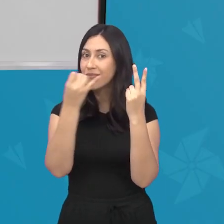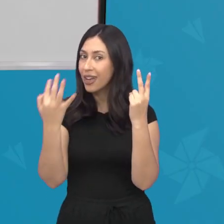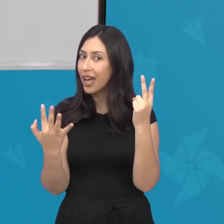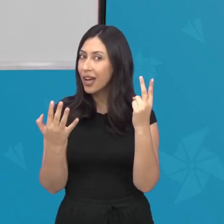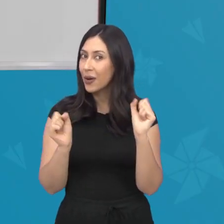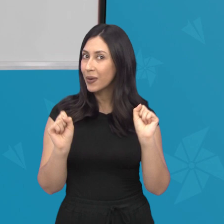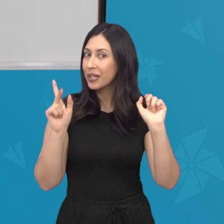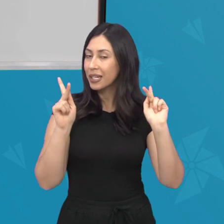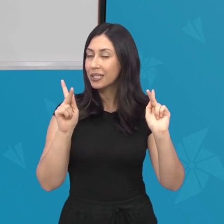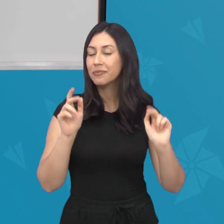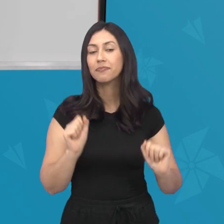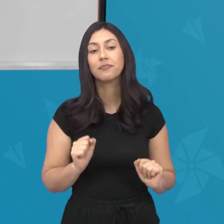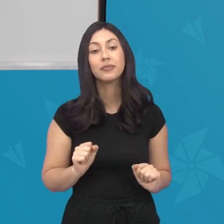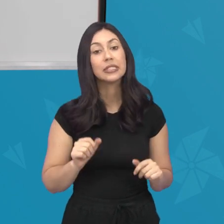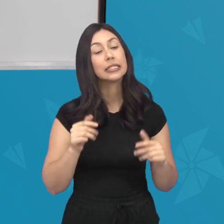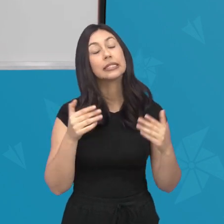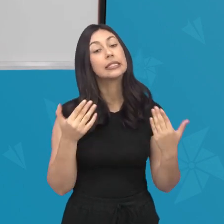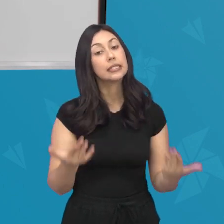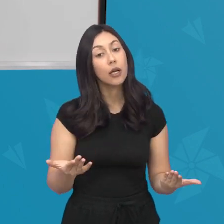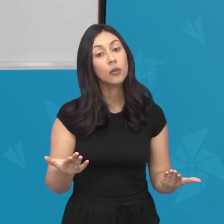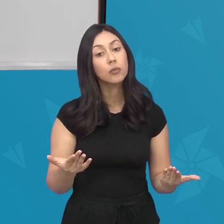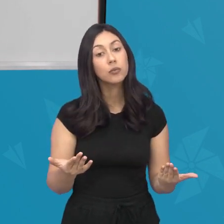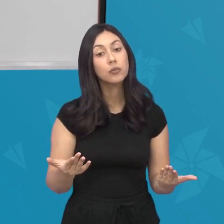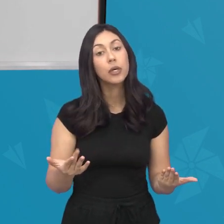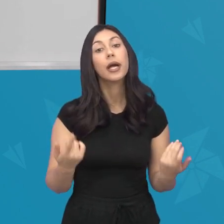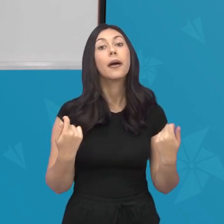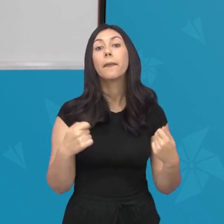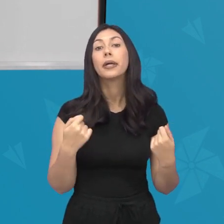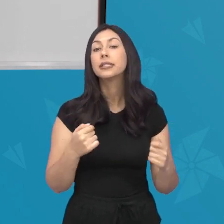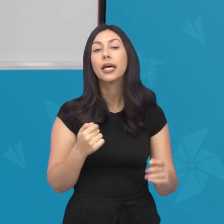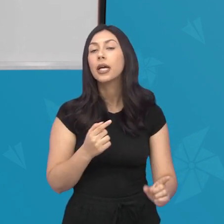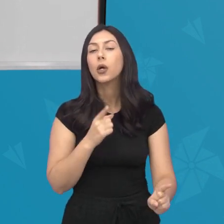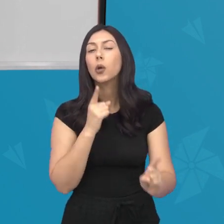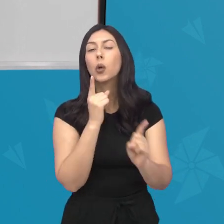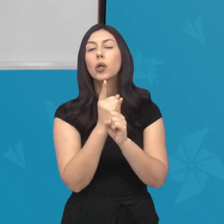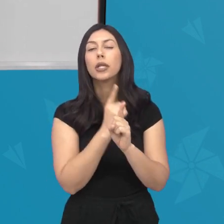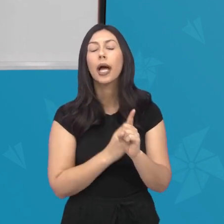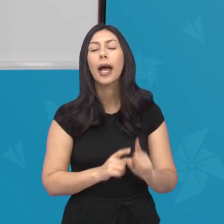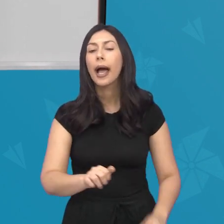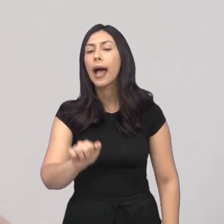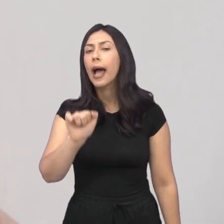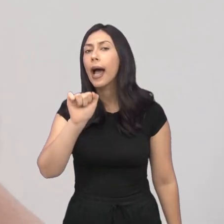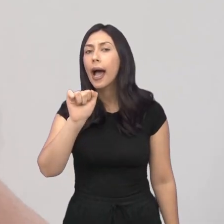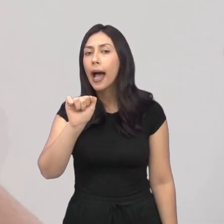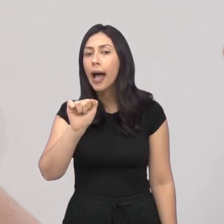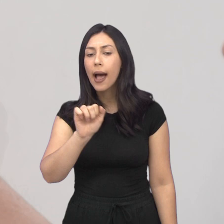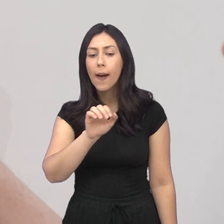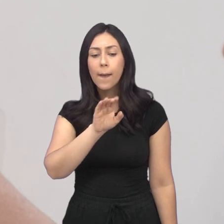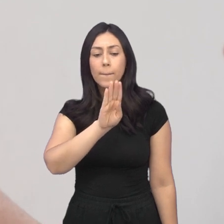Ok? Então isso aqui vai ser... A gente precisa identificar o que é o A aqui.